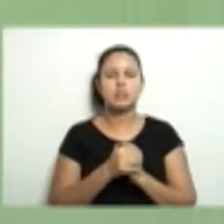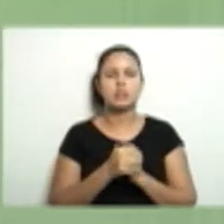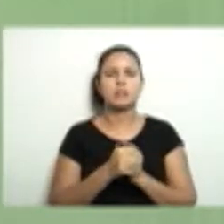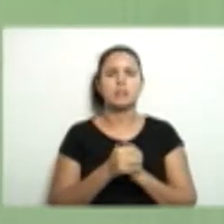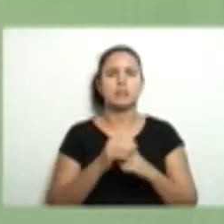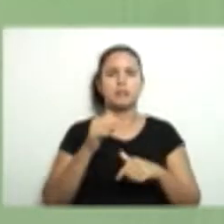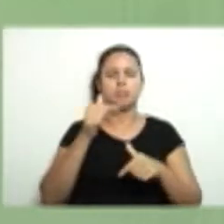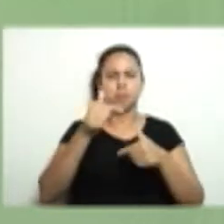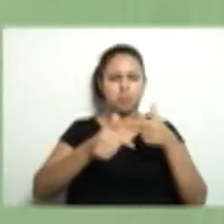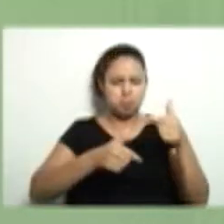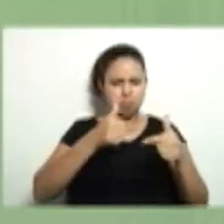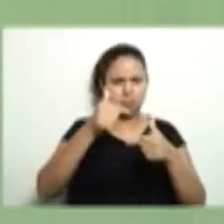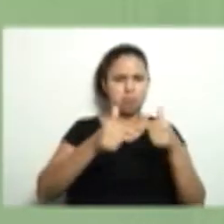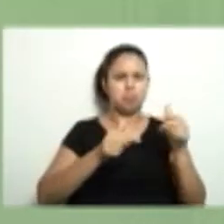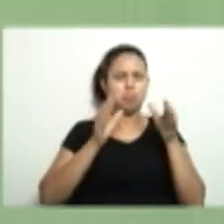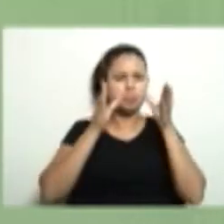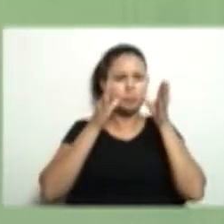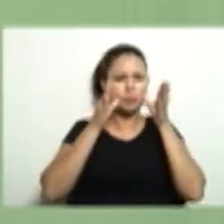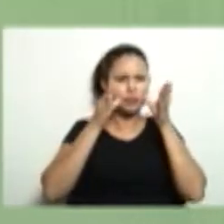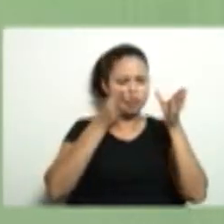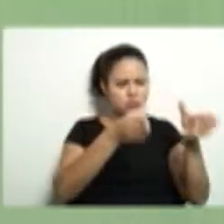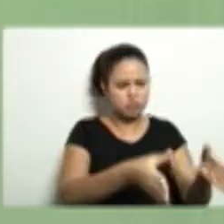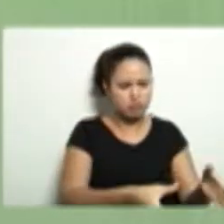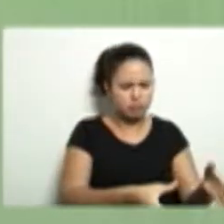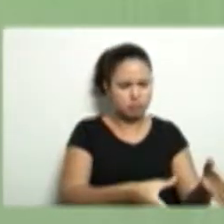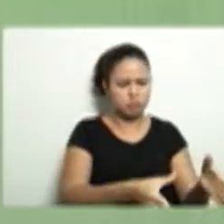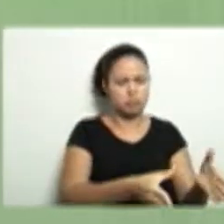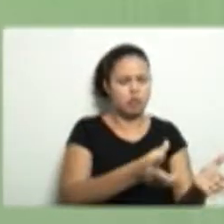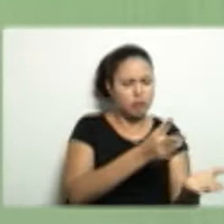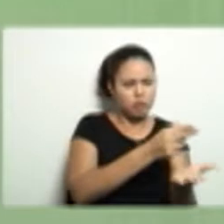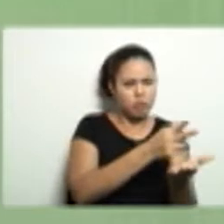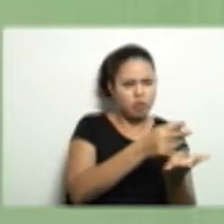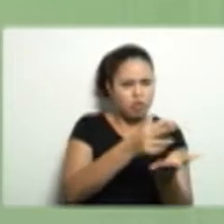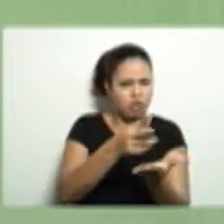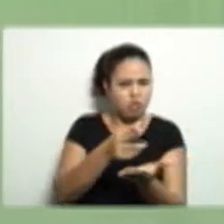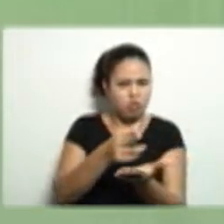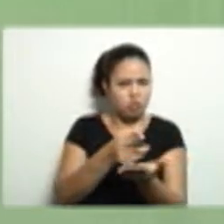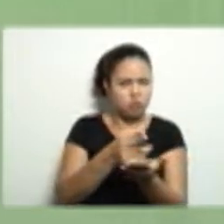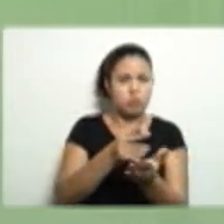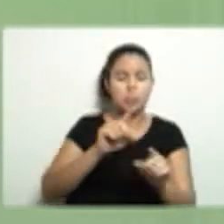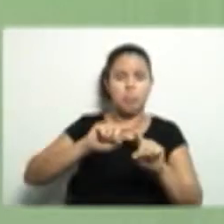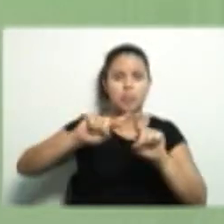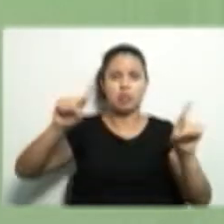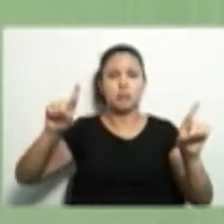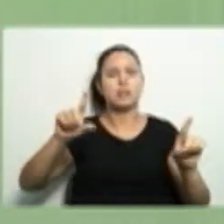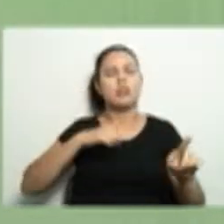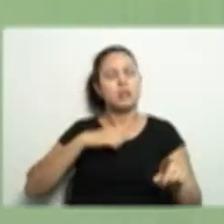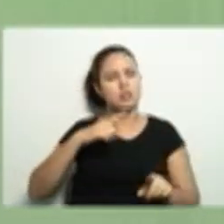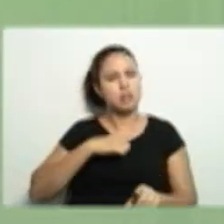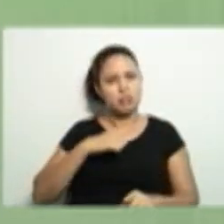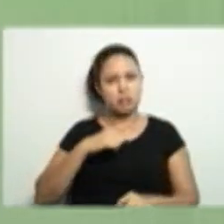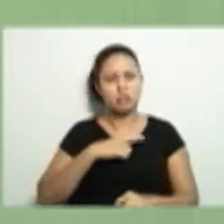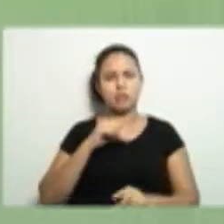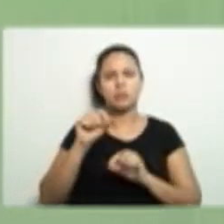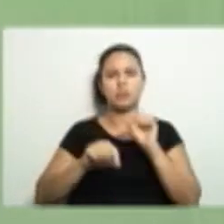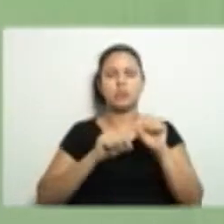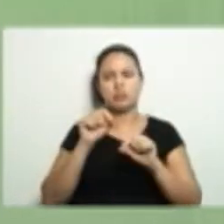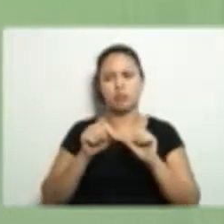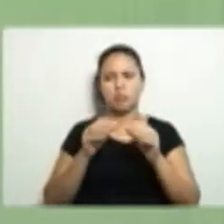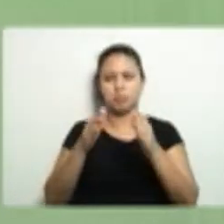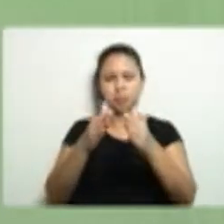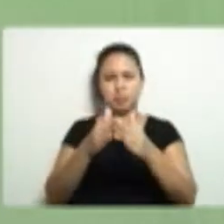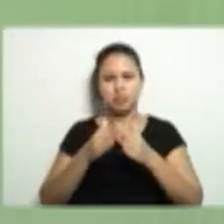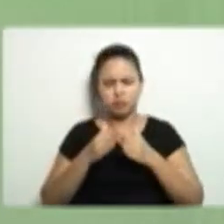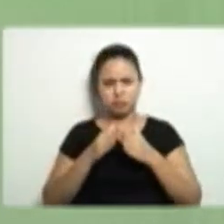automatização, assim, existem algumas coisas que são automáticas, mas o cliente ele consegue exigir alguma customização do seu